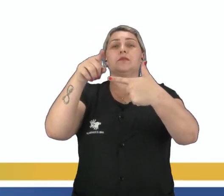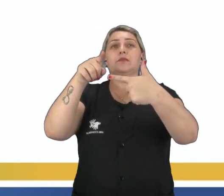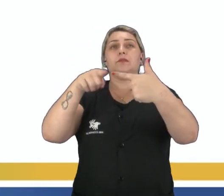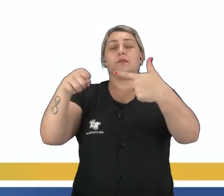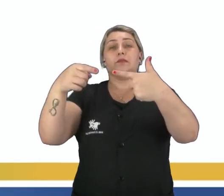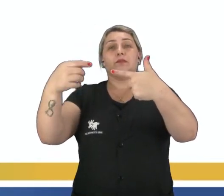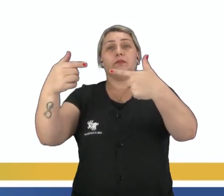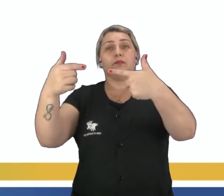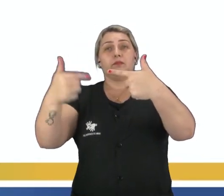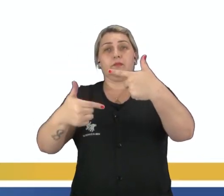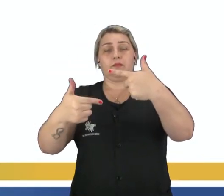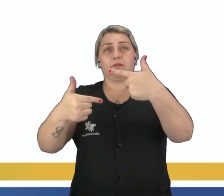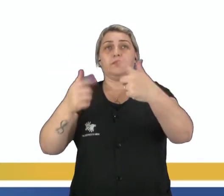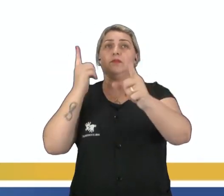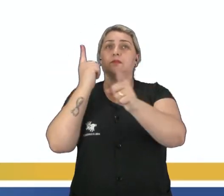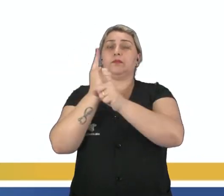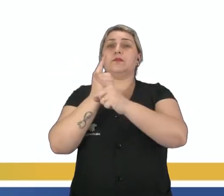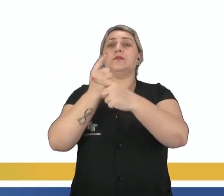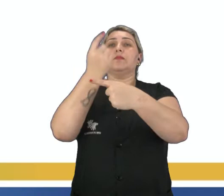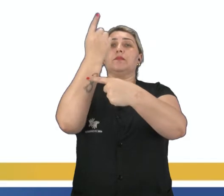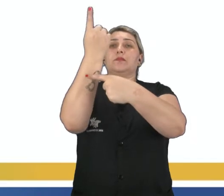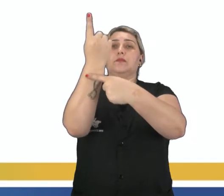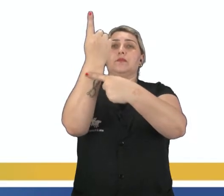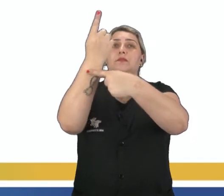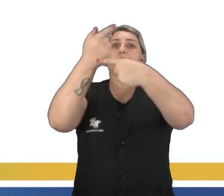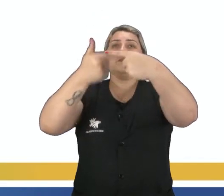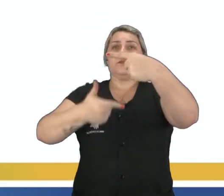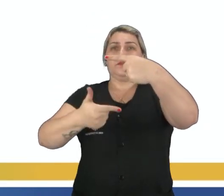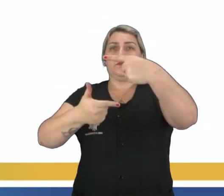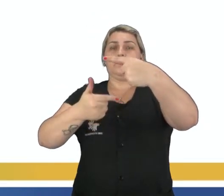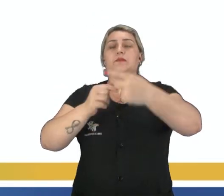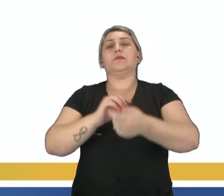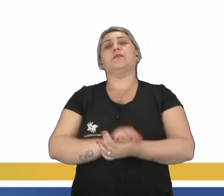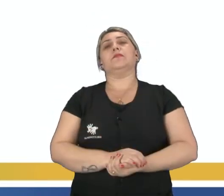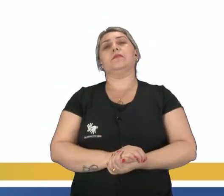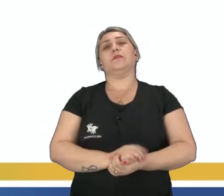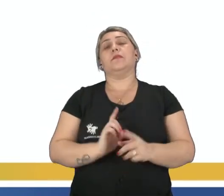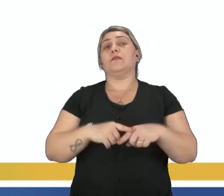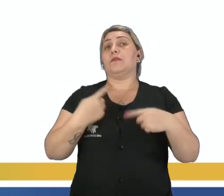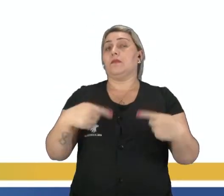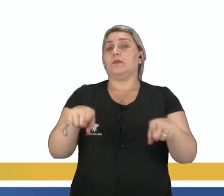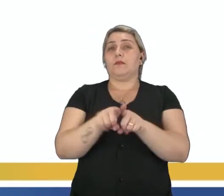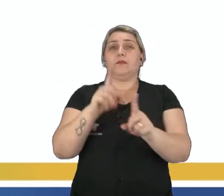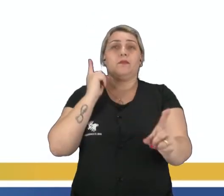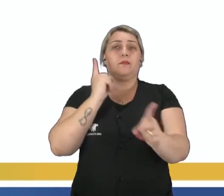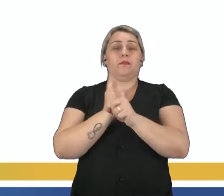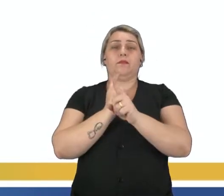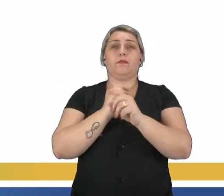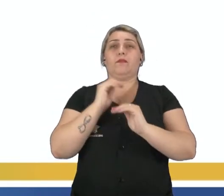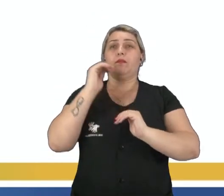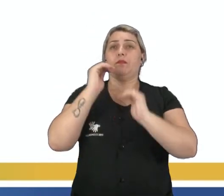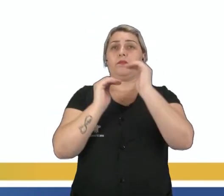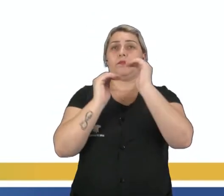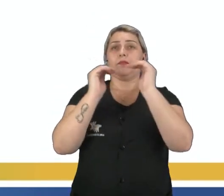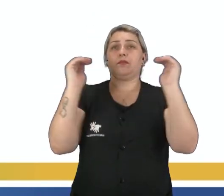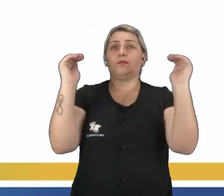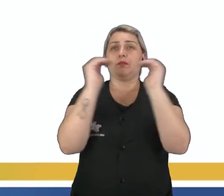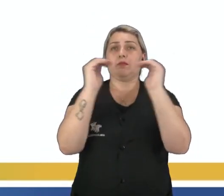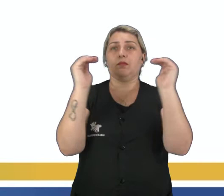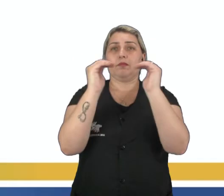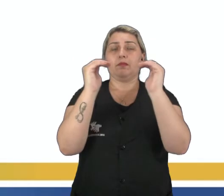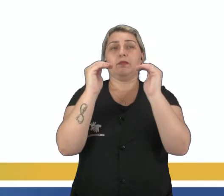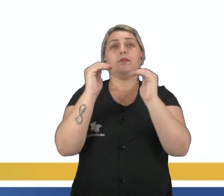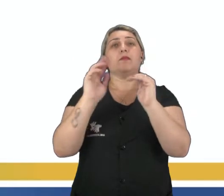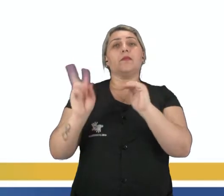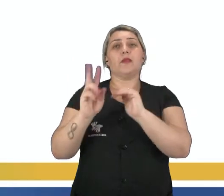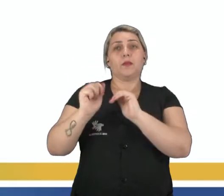encontrar a fração equivalente, 1/2, né? Mas eu também posso encontrar uma fração equivalente com